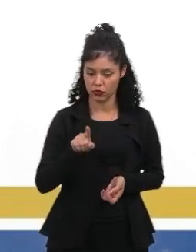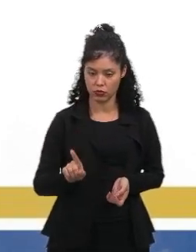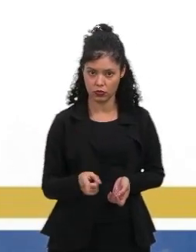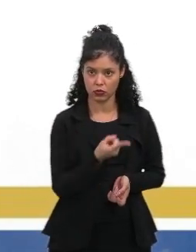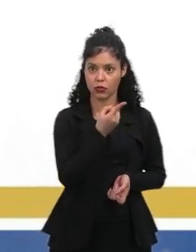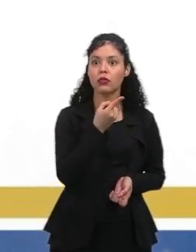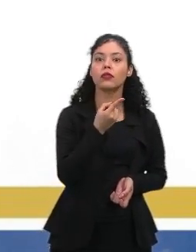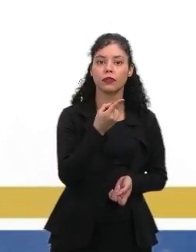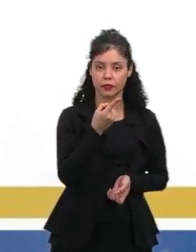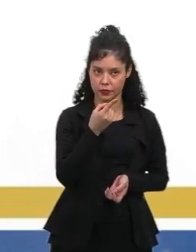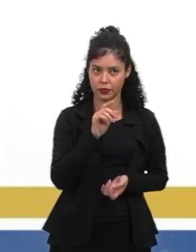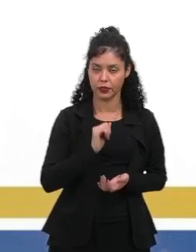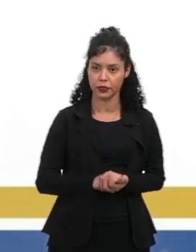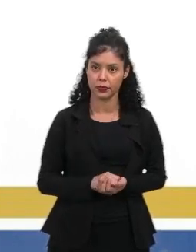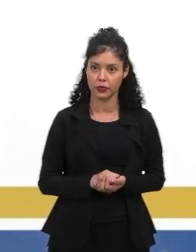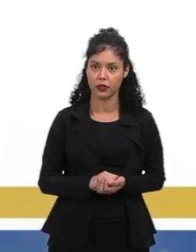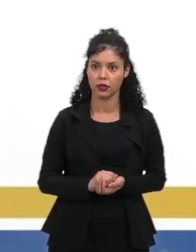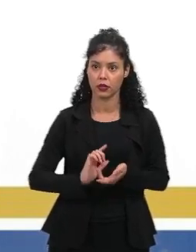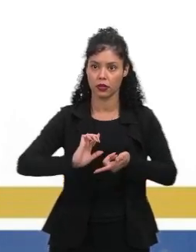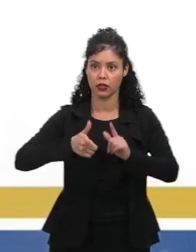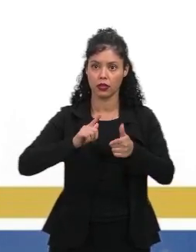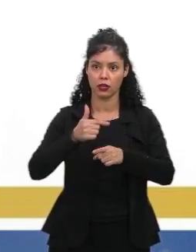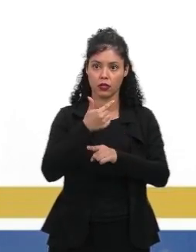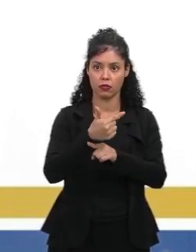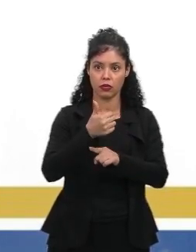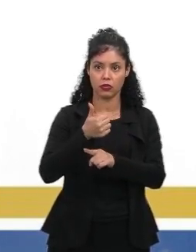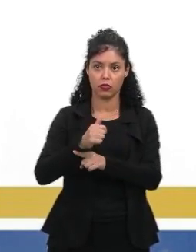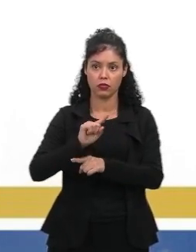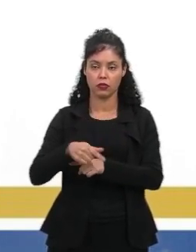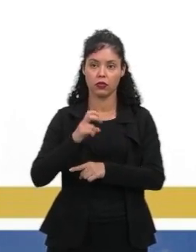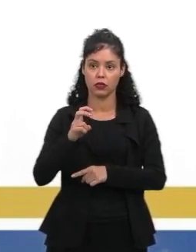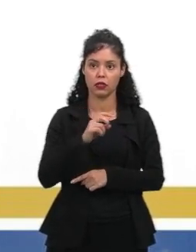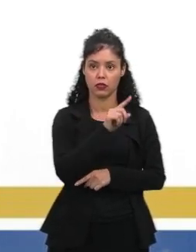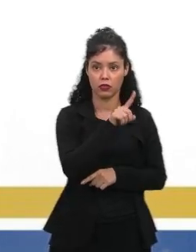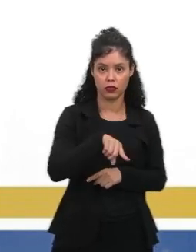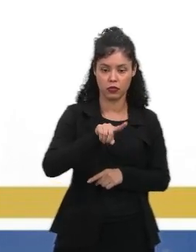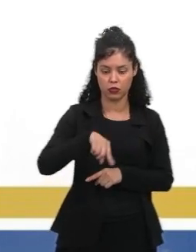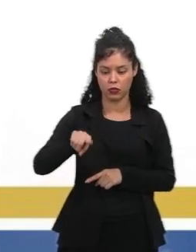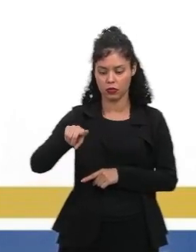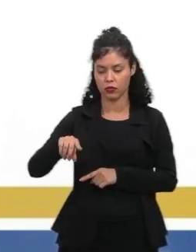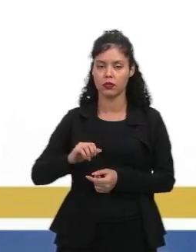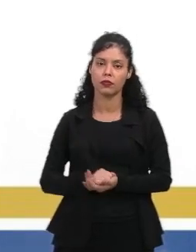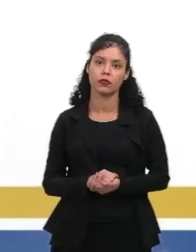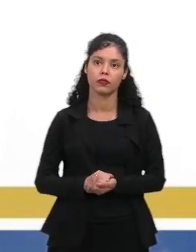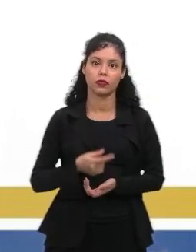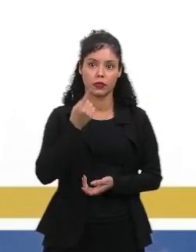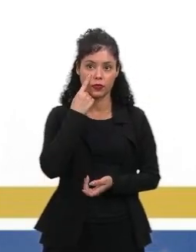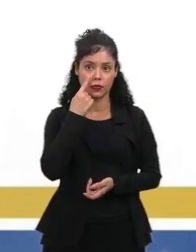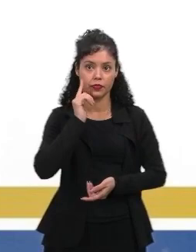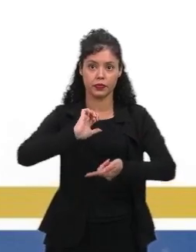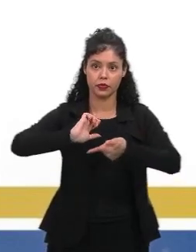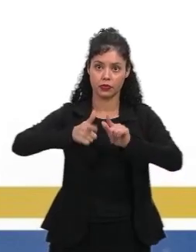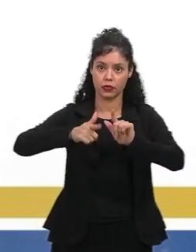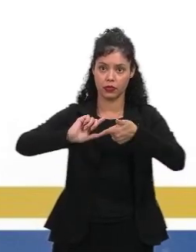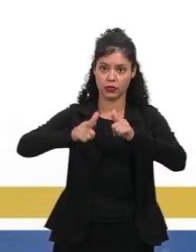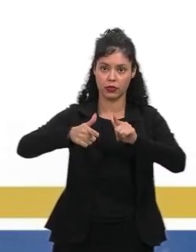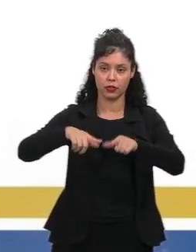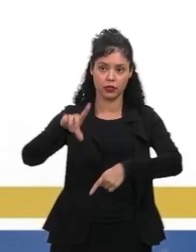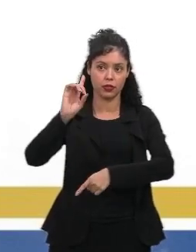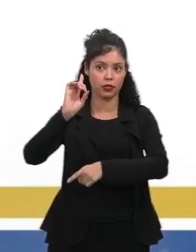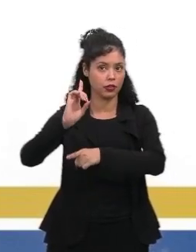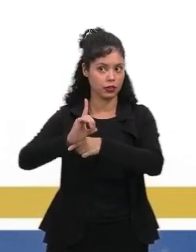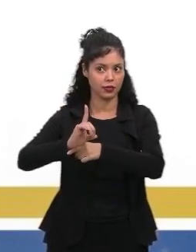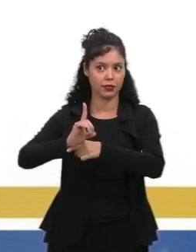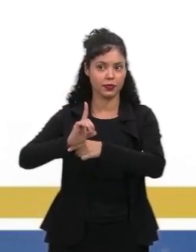chegando como resultado, gabarito aqui 21,5%, que vai nos dar, olhando para as alternativas, gabarito